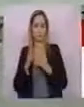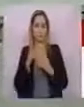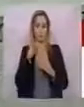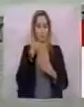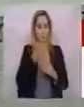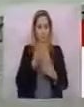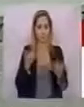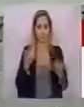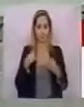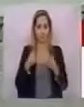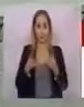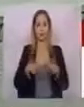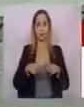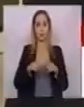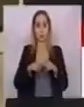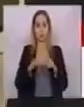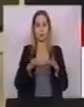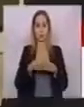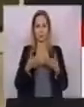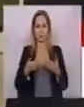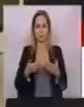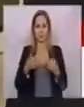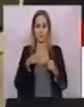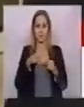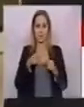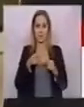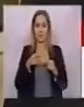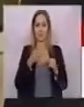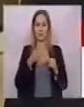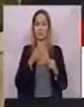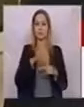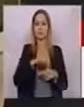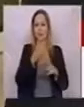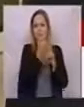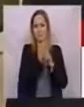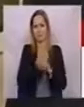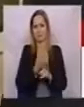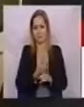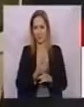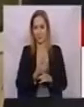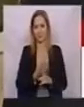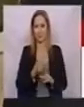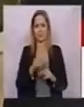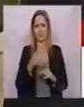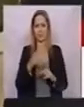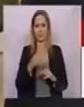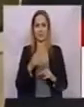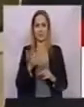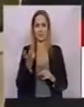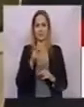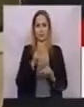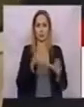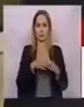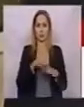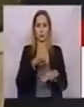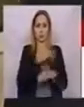toque a reunir emanado de Coimbra. E esta multiplicidade de situações e aquilo que tem chegado à Ordem dos